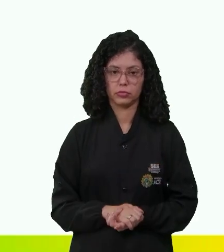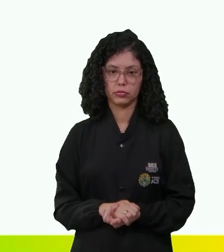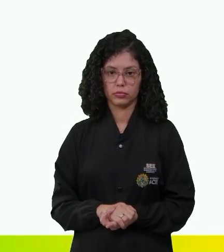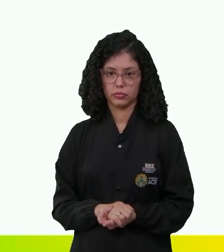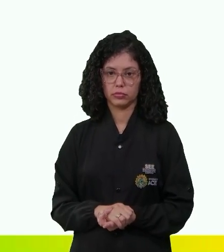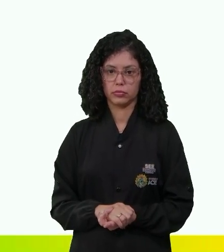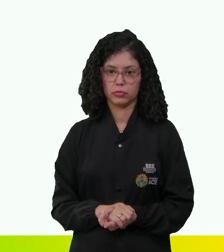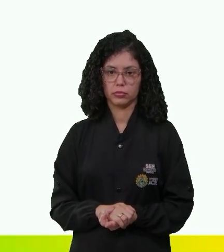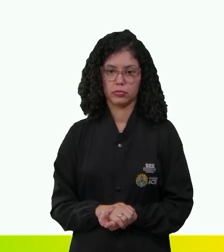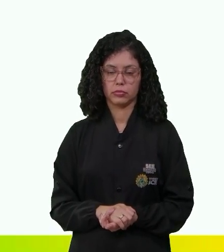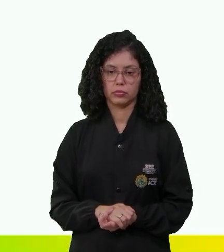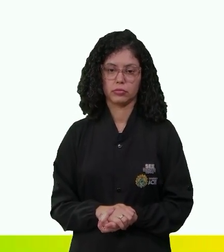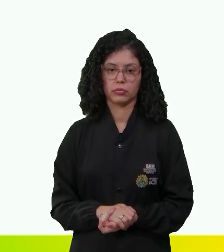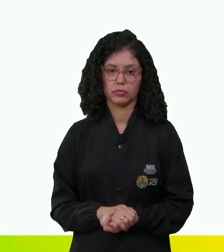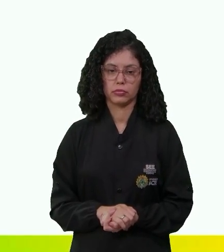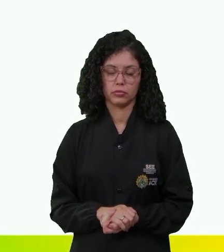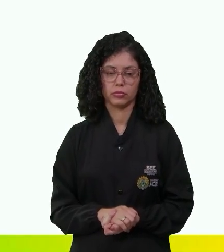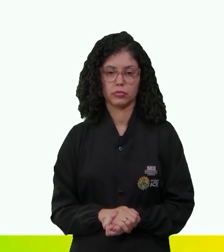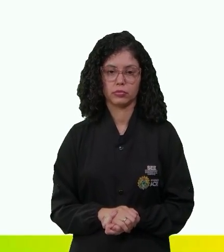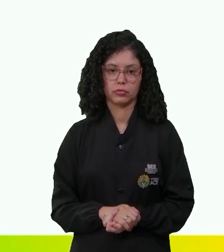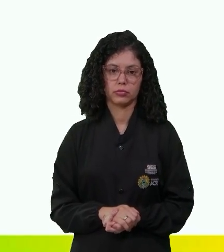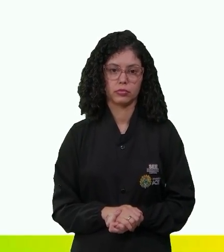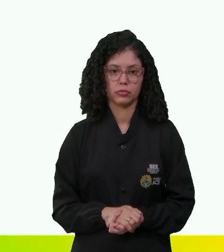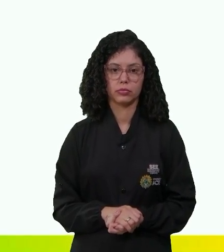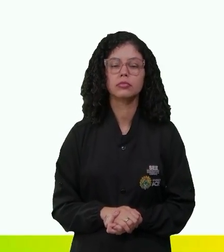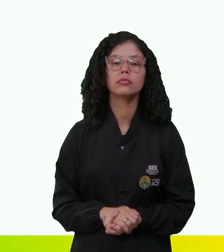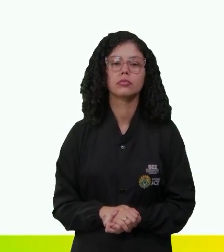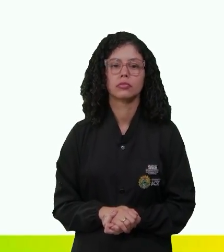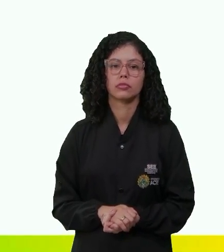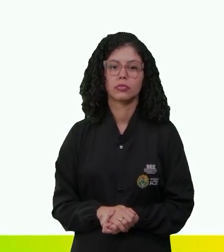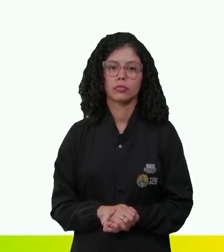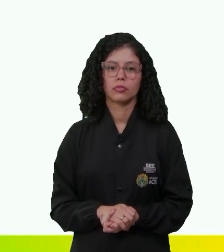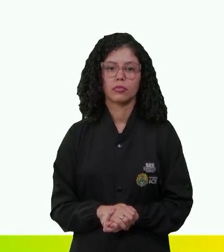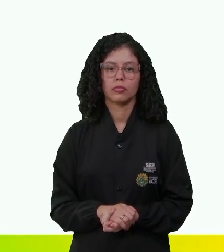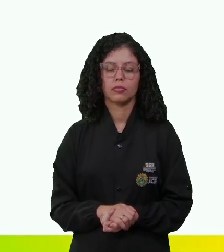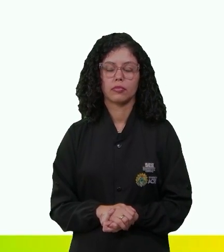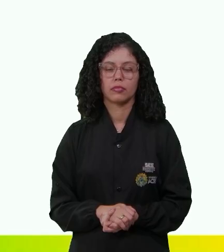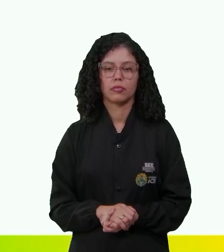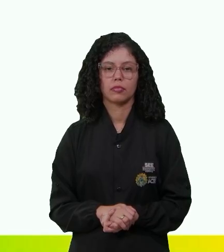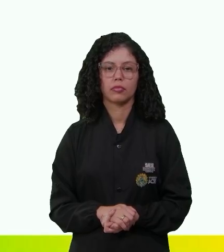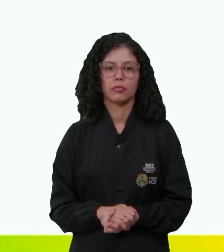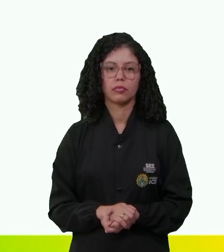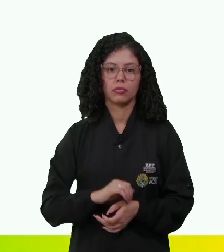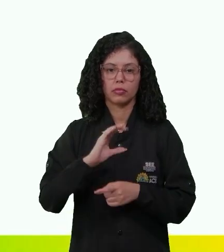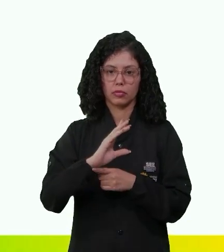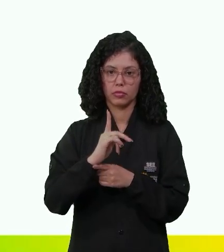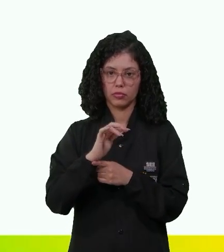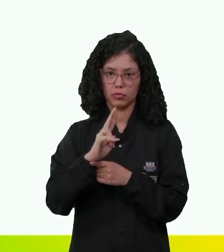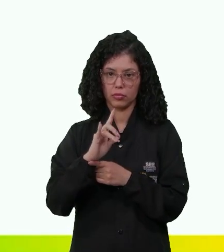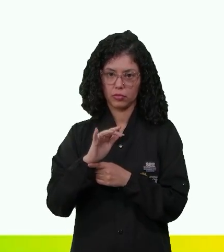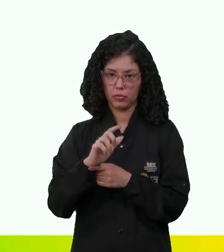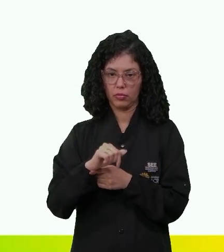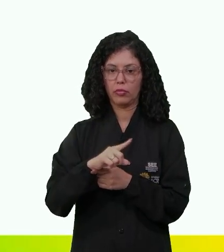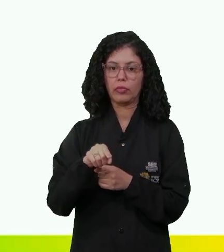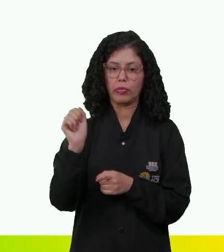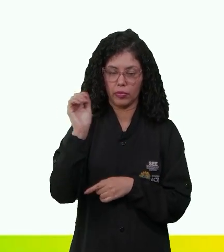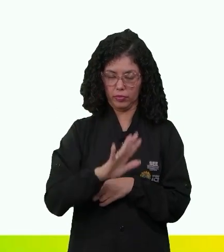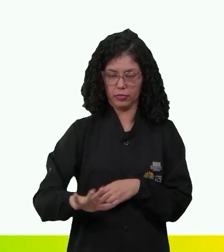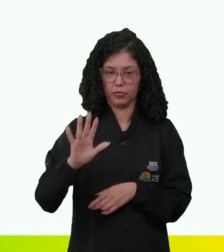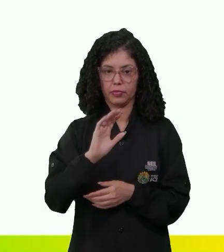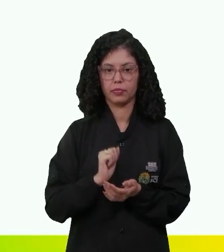Os chamados capitães gerais. As